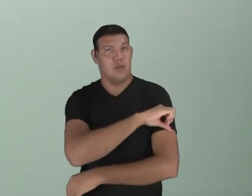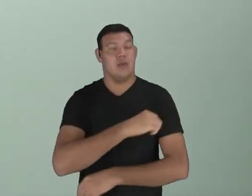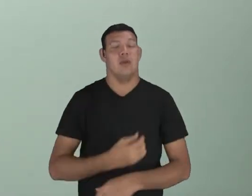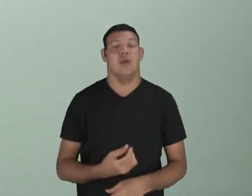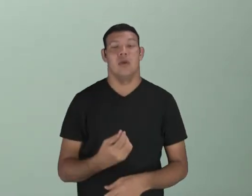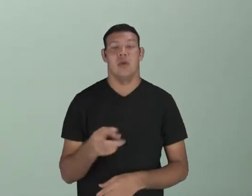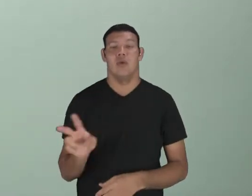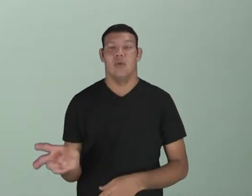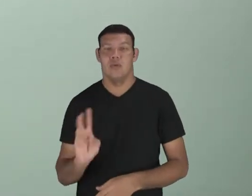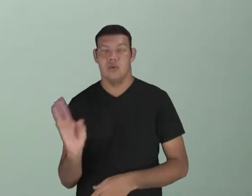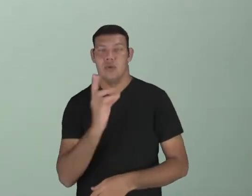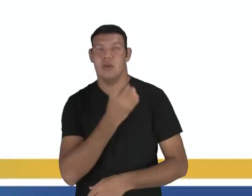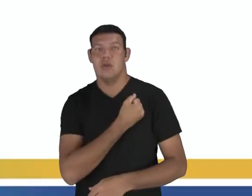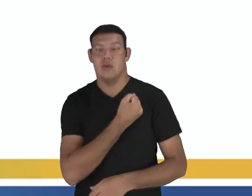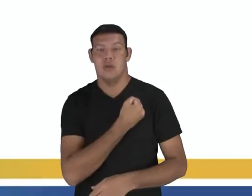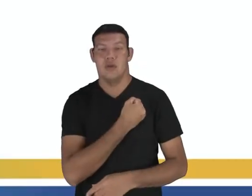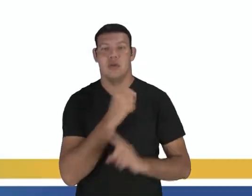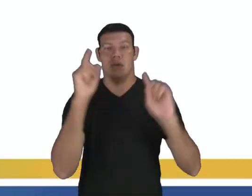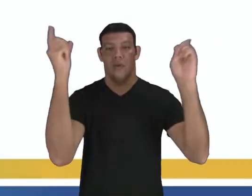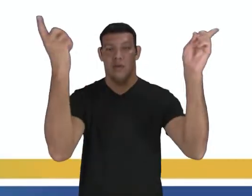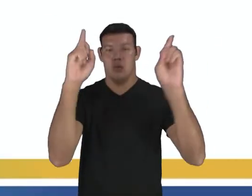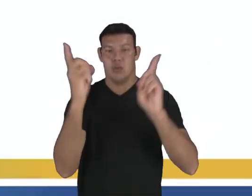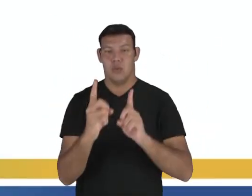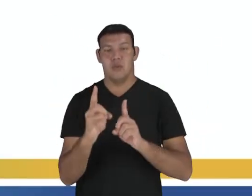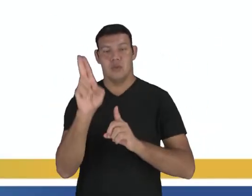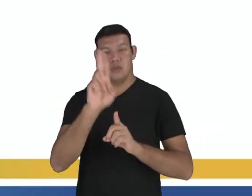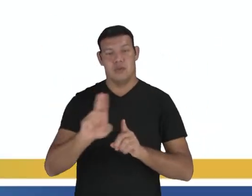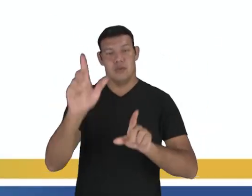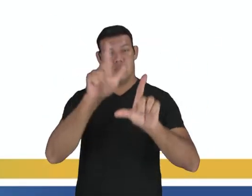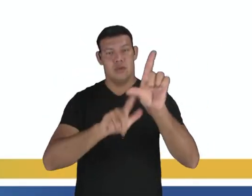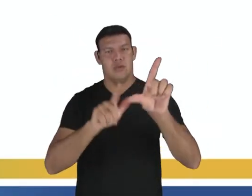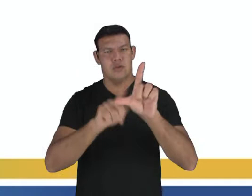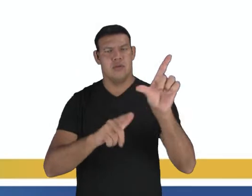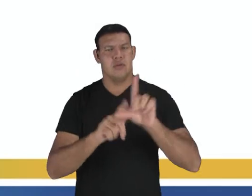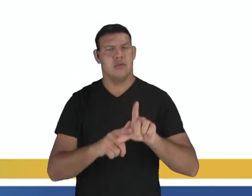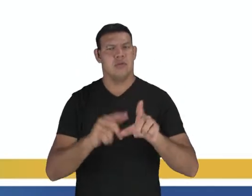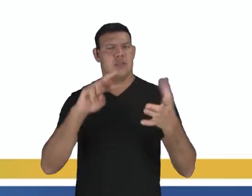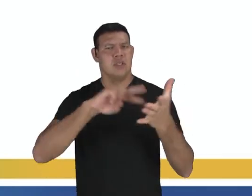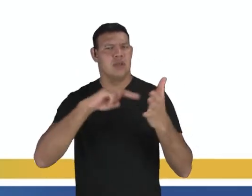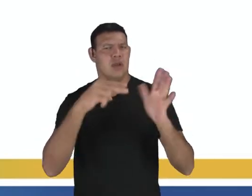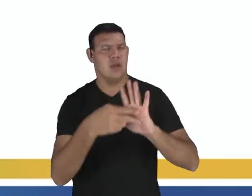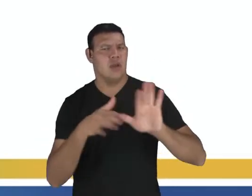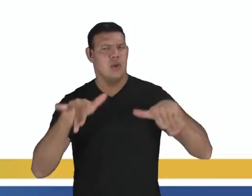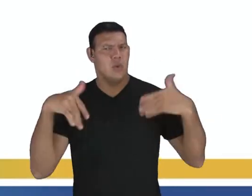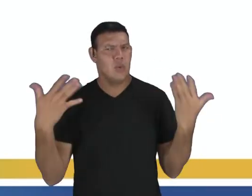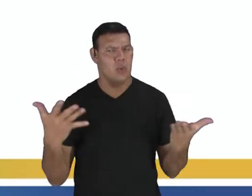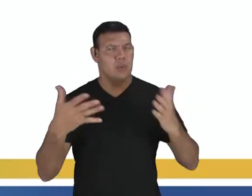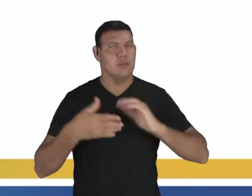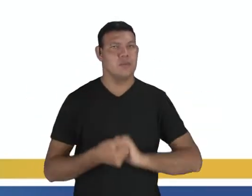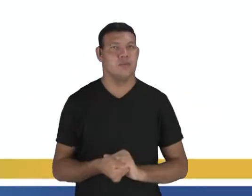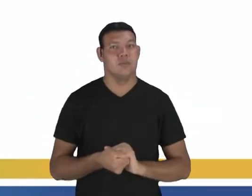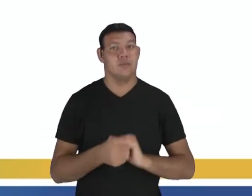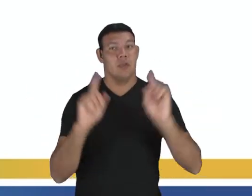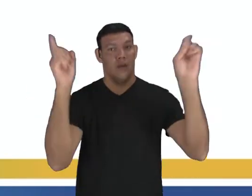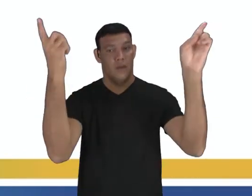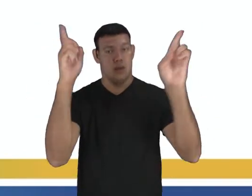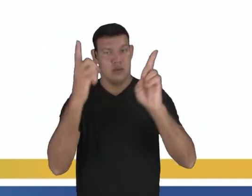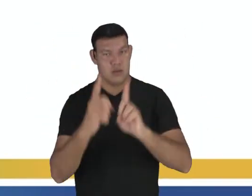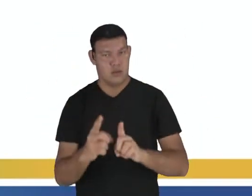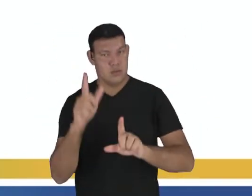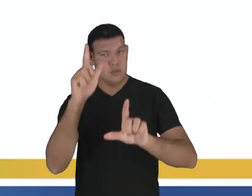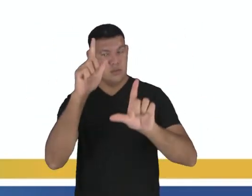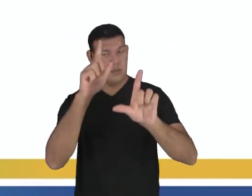algébrica. Acompanhem comigo. Mas afinal, o que são expressões algébricas? Bom, expressões